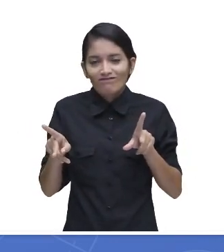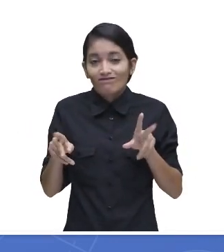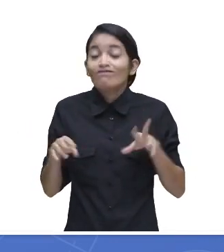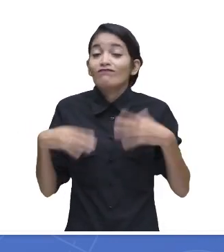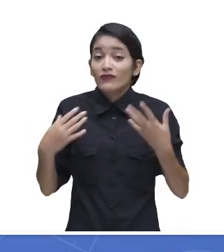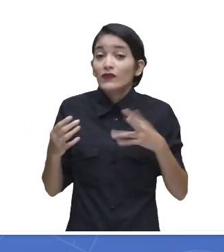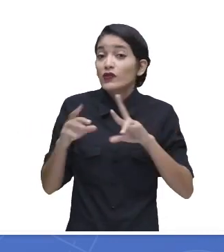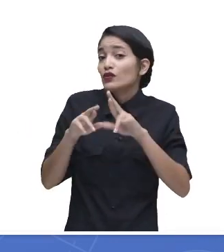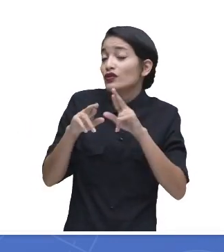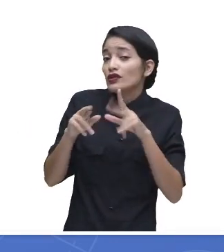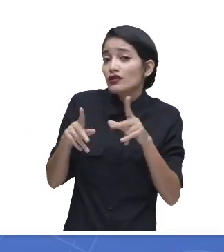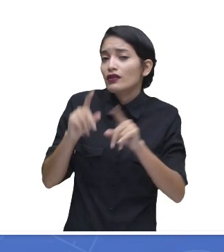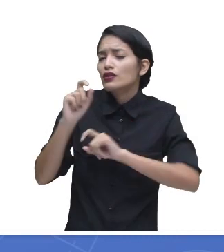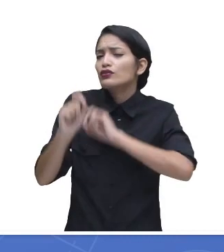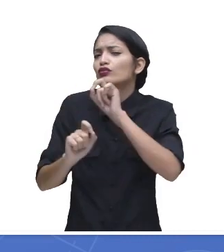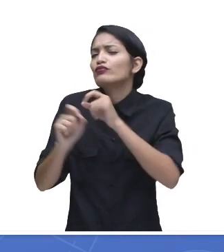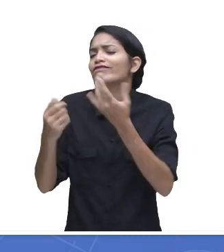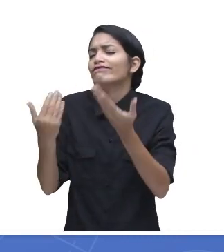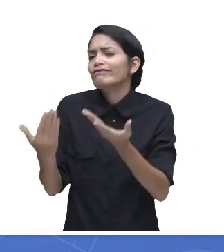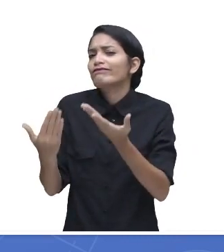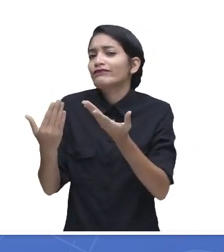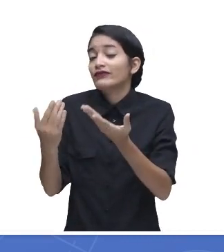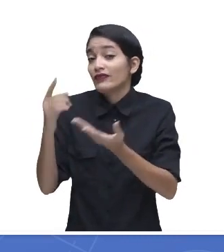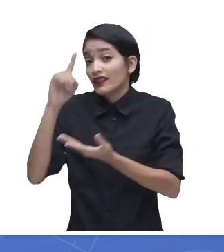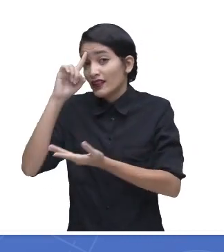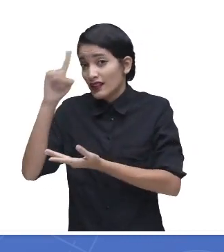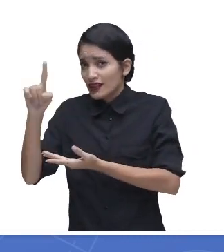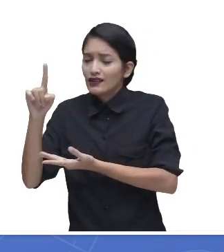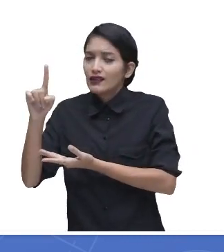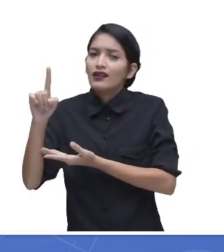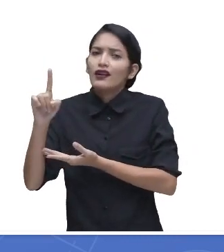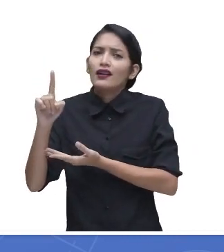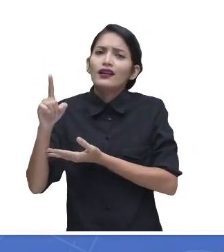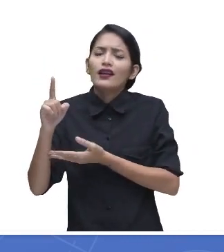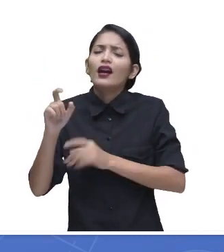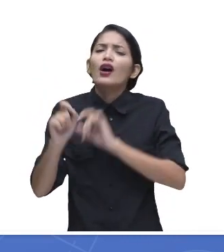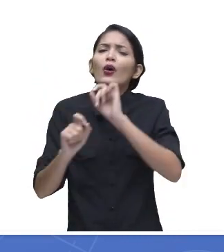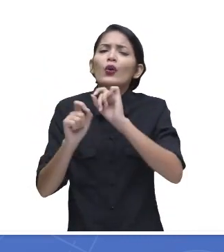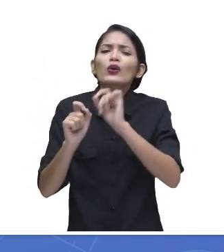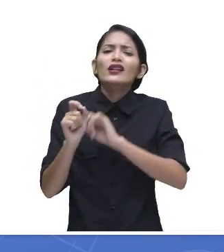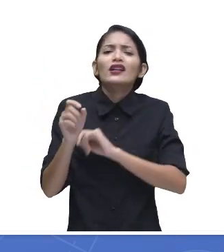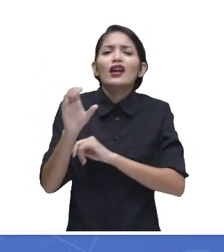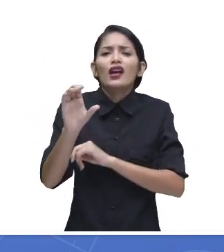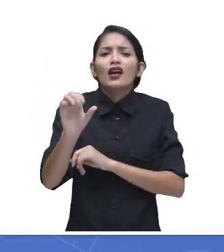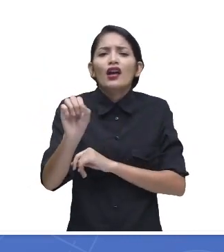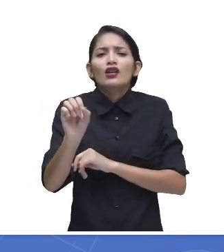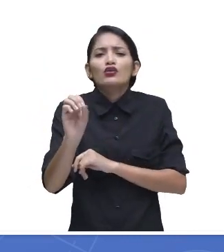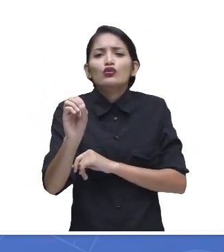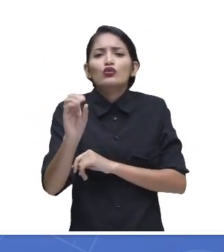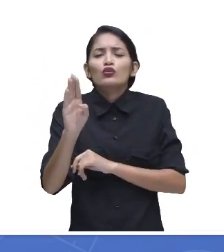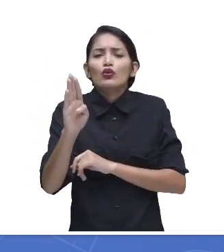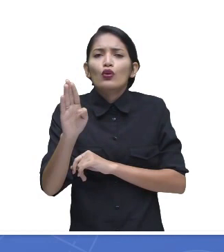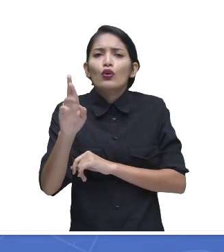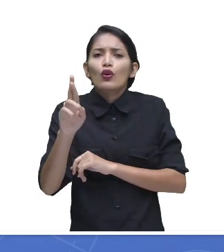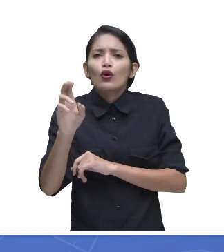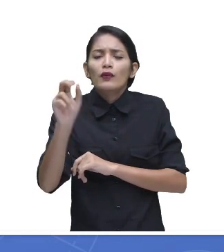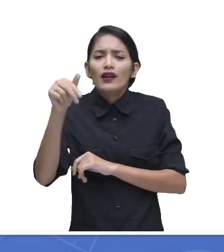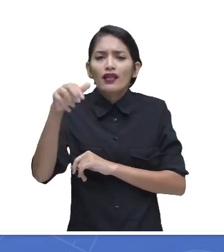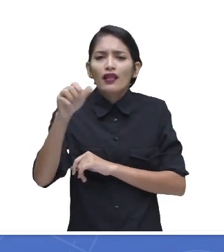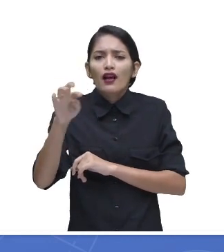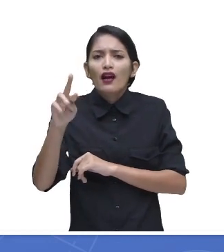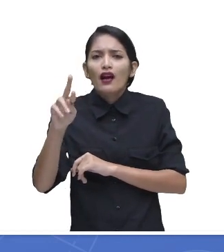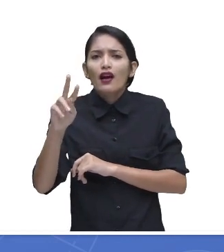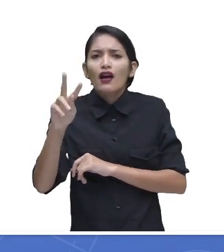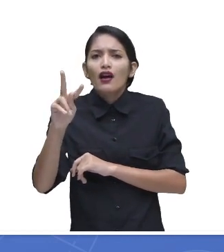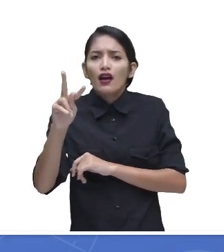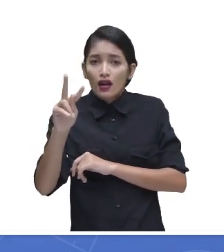o quê? Ela vem contra a ideia de sobrenatural. O que é o sobrenatural? É a ideia de Deus. É a ideia de Deus,